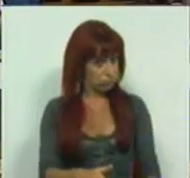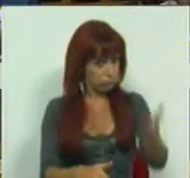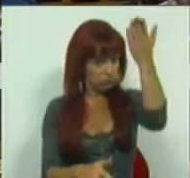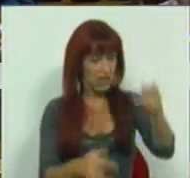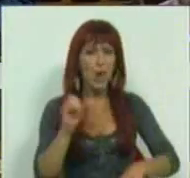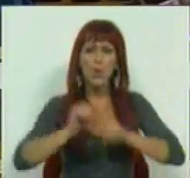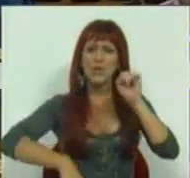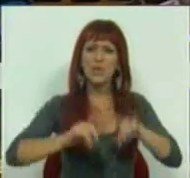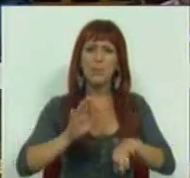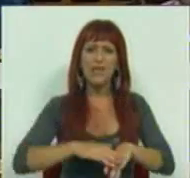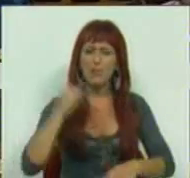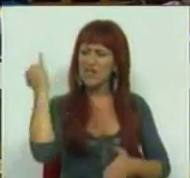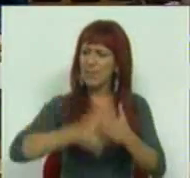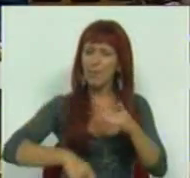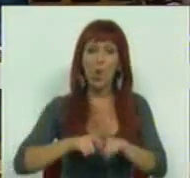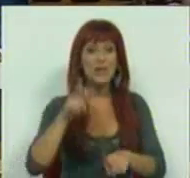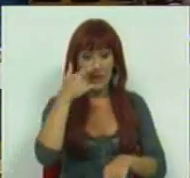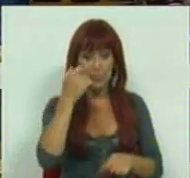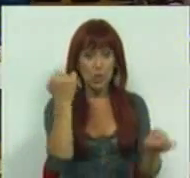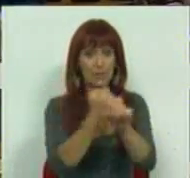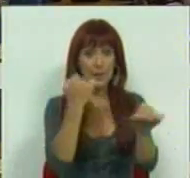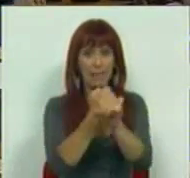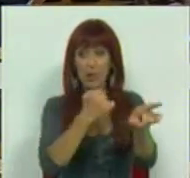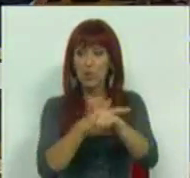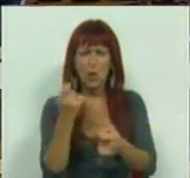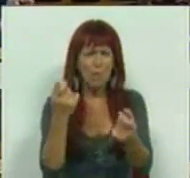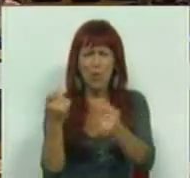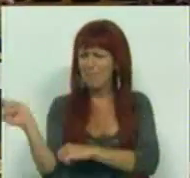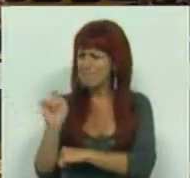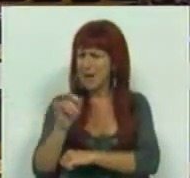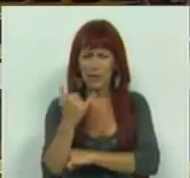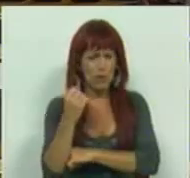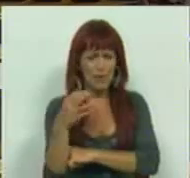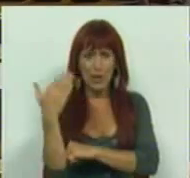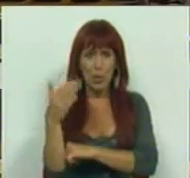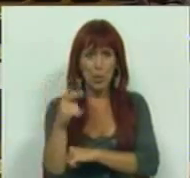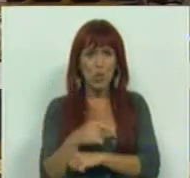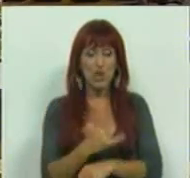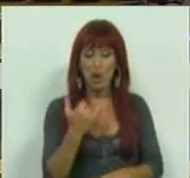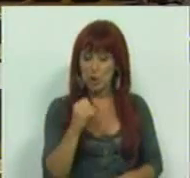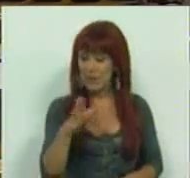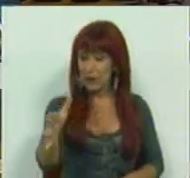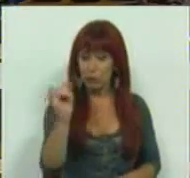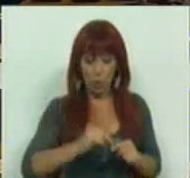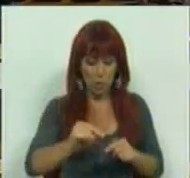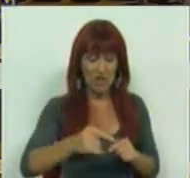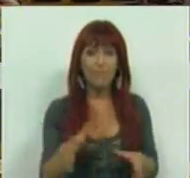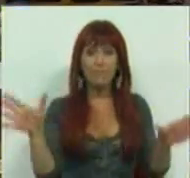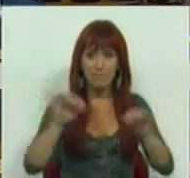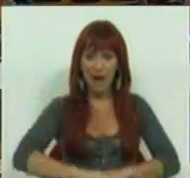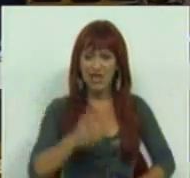é o que se está a passar com os impostos sobre quem trabalha. Nos poucos meses de 2011 e em 2012,